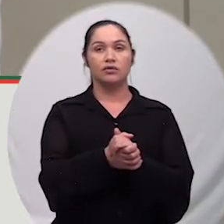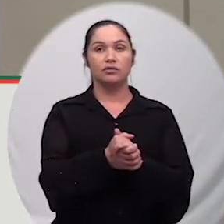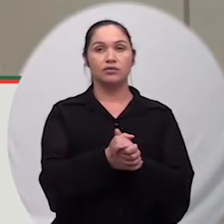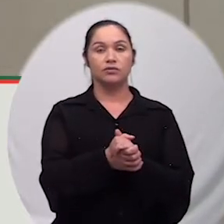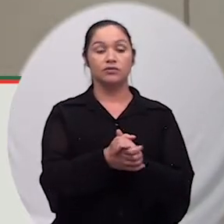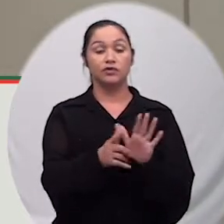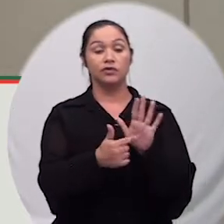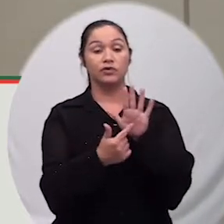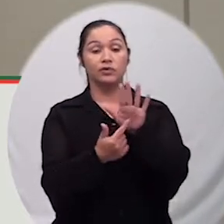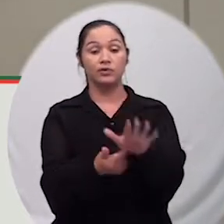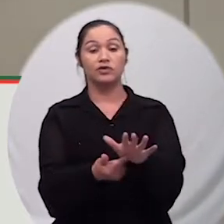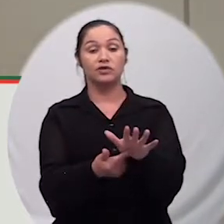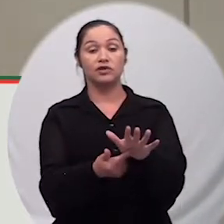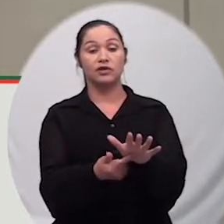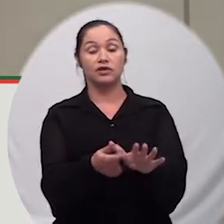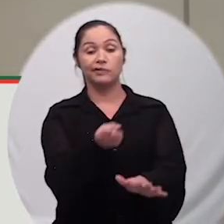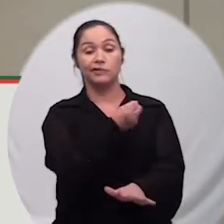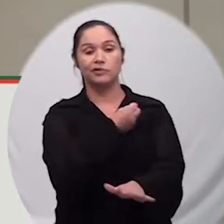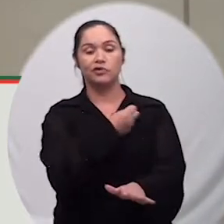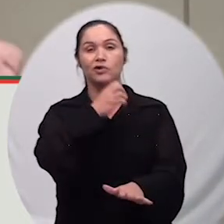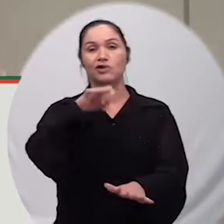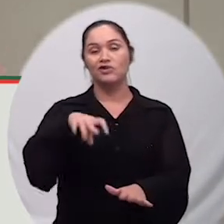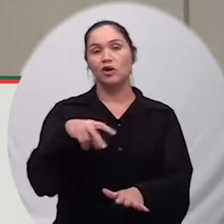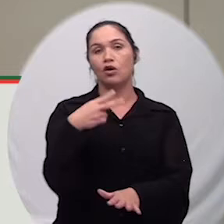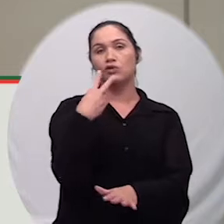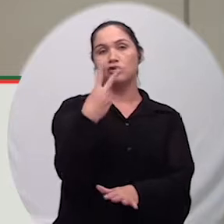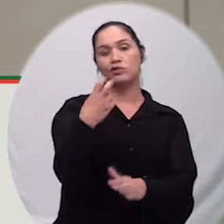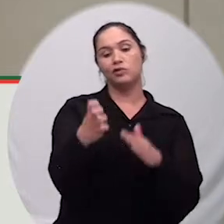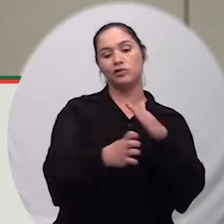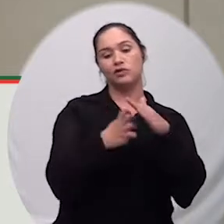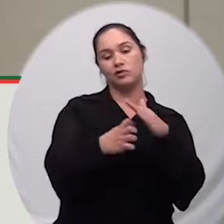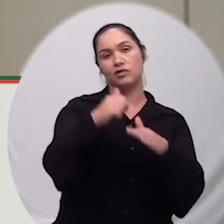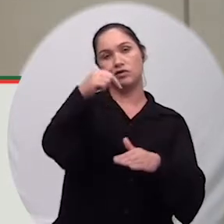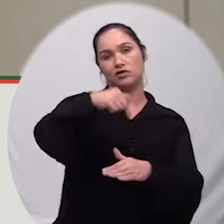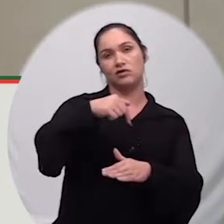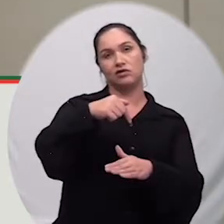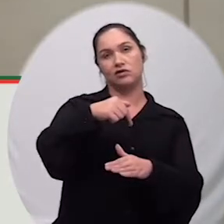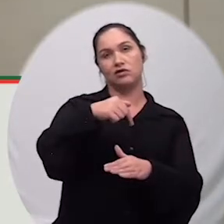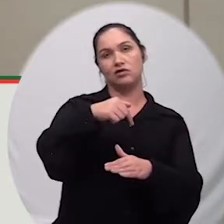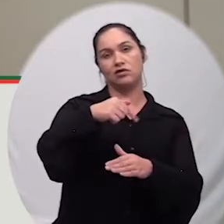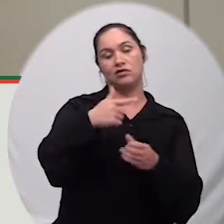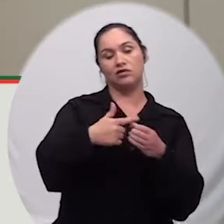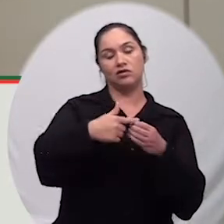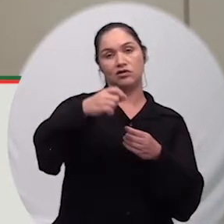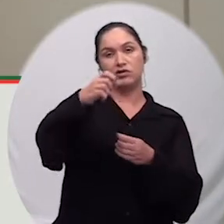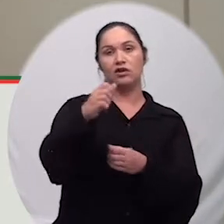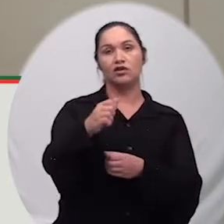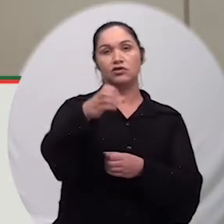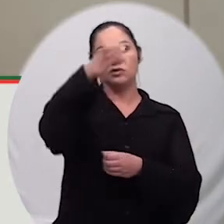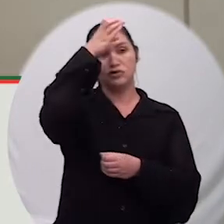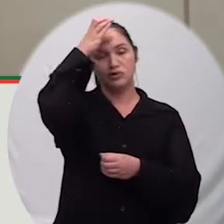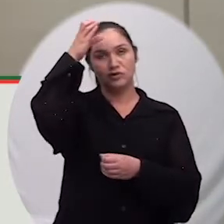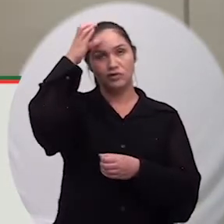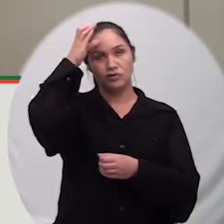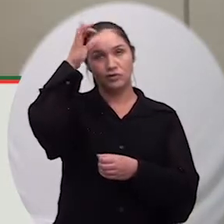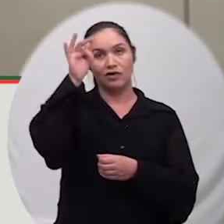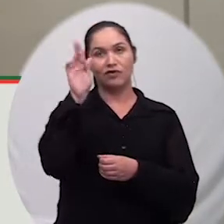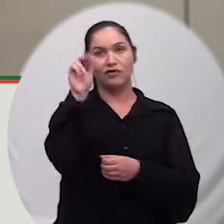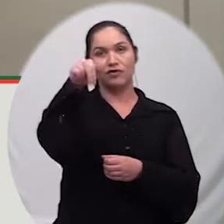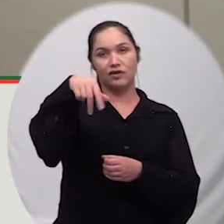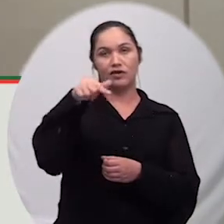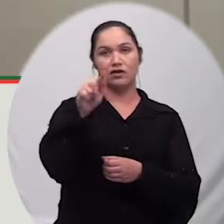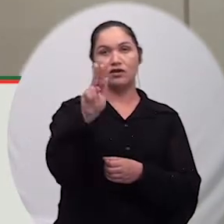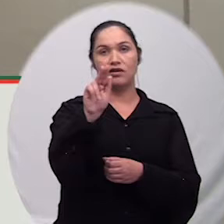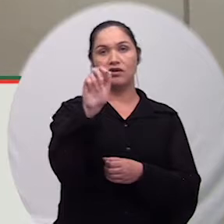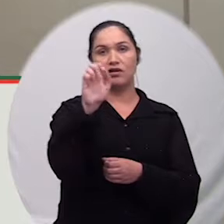onde consta então que apenas duas empresas existem na cidade de Criciúma nesse setor, e que anualmente